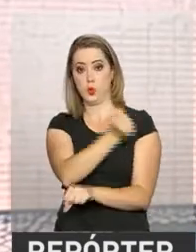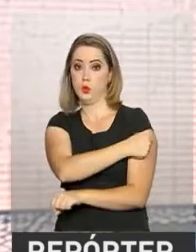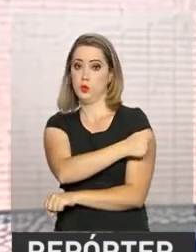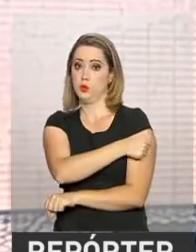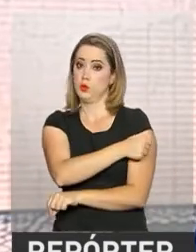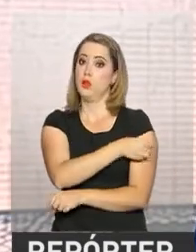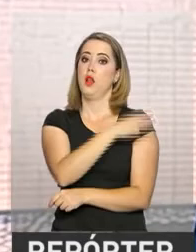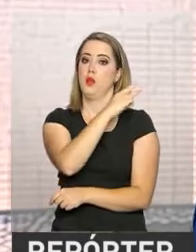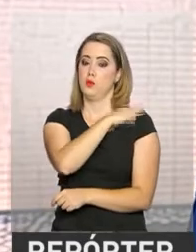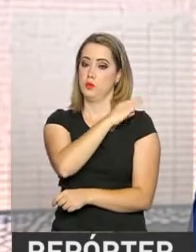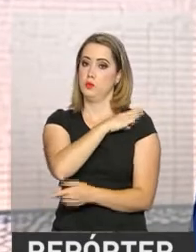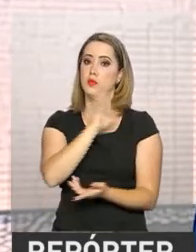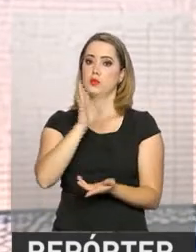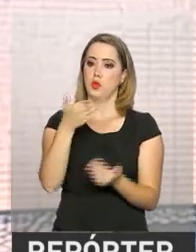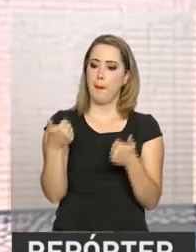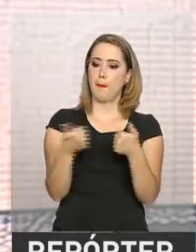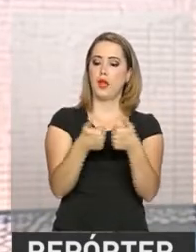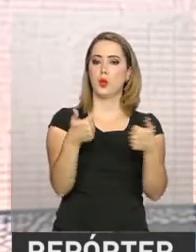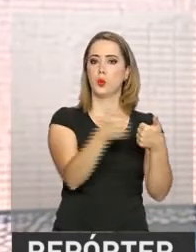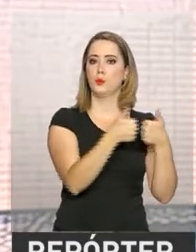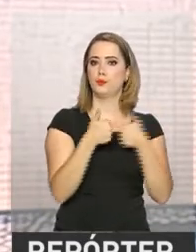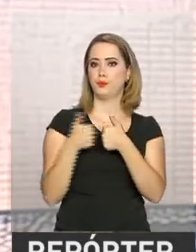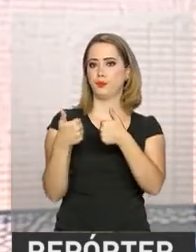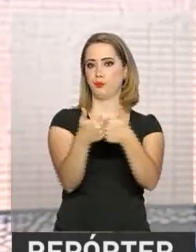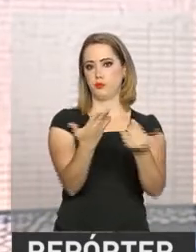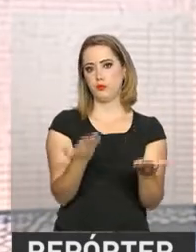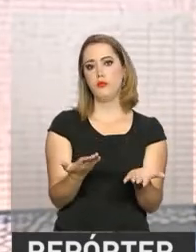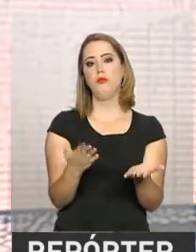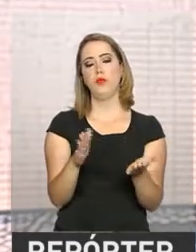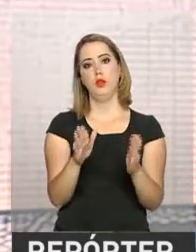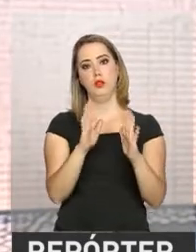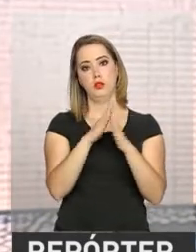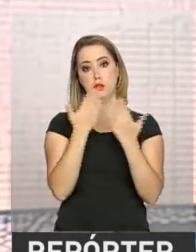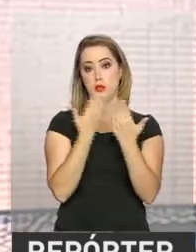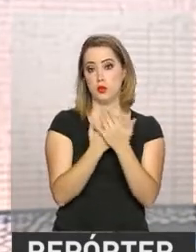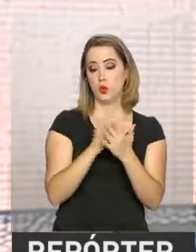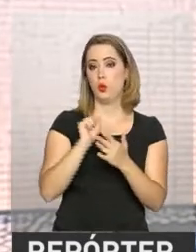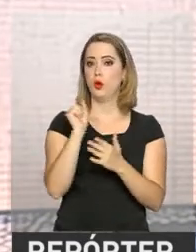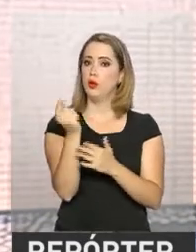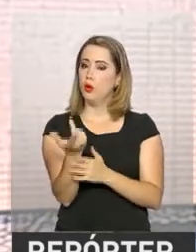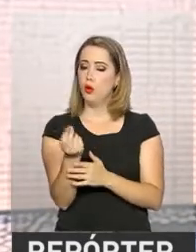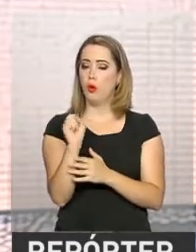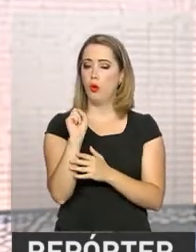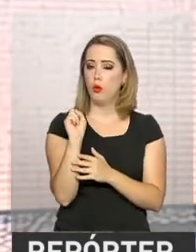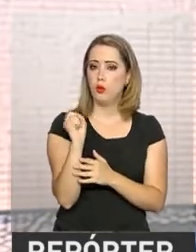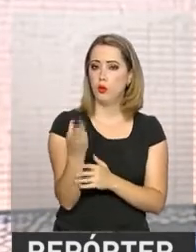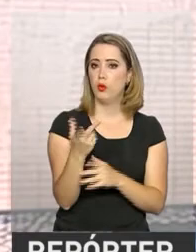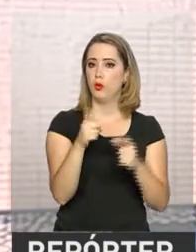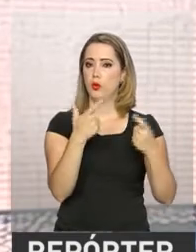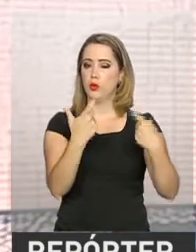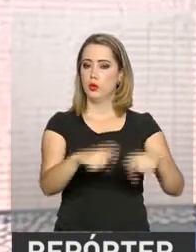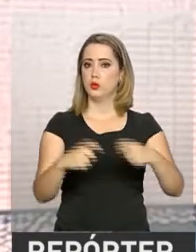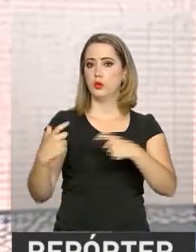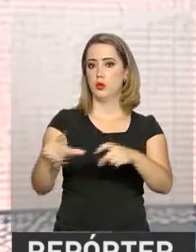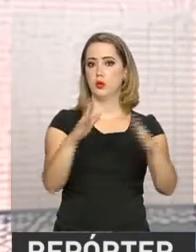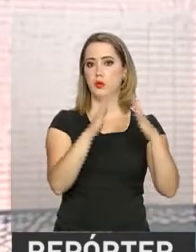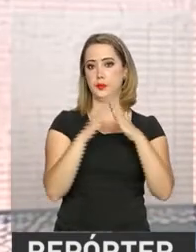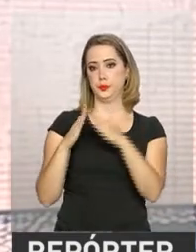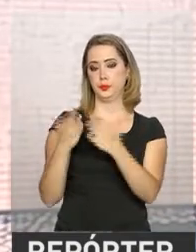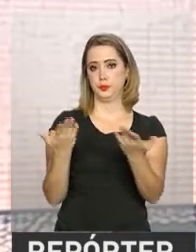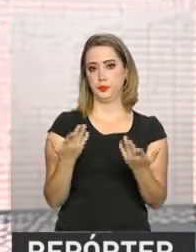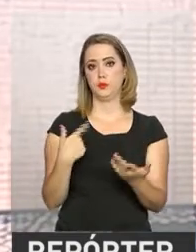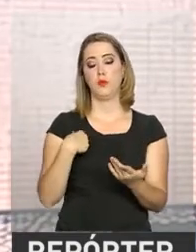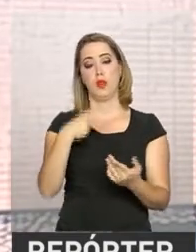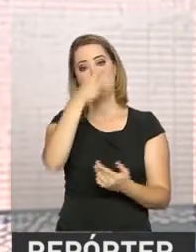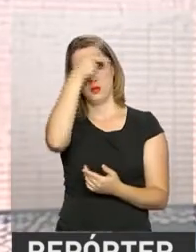integral ocorreu por proximidade da escola pública de origem ou local de moradia. Escolas e regiões de vulnerabilidade social ou